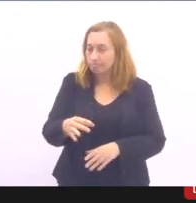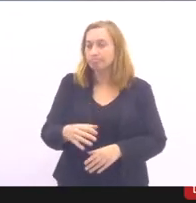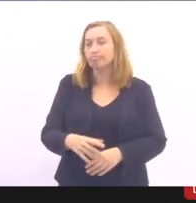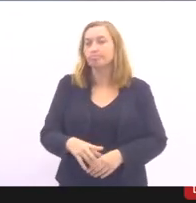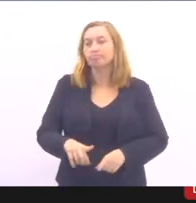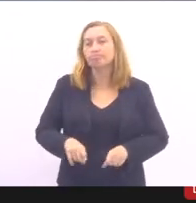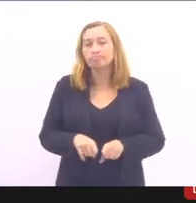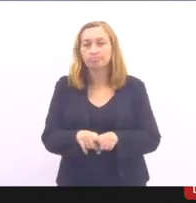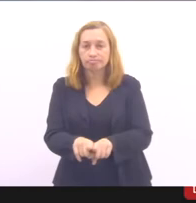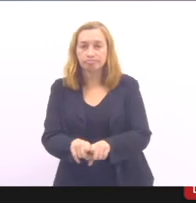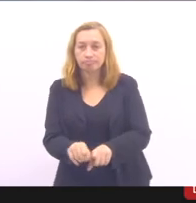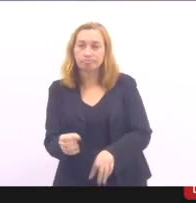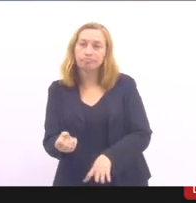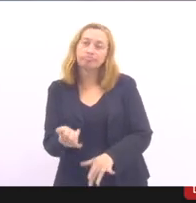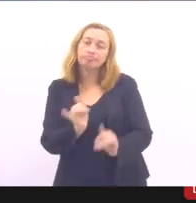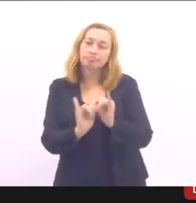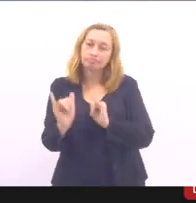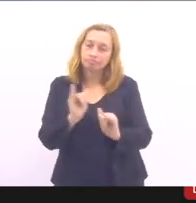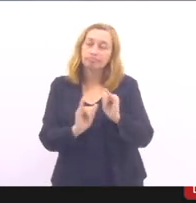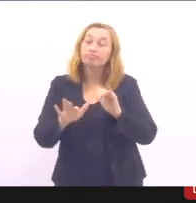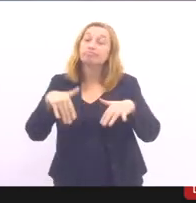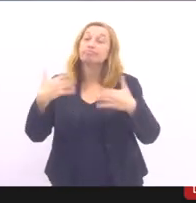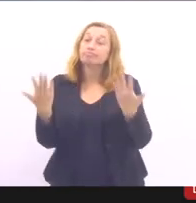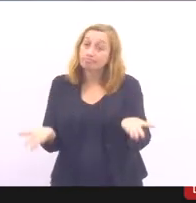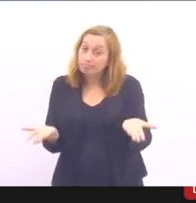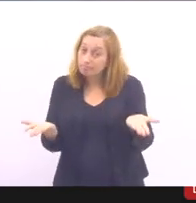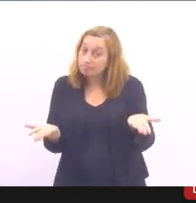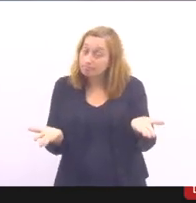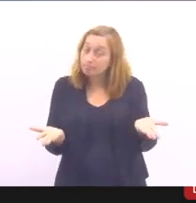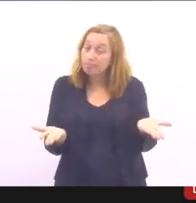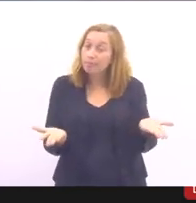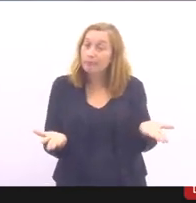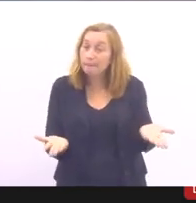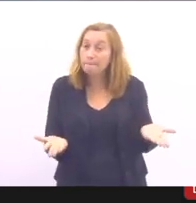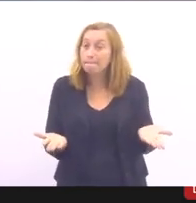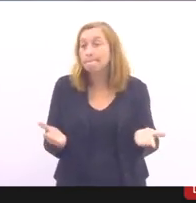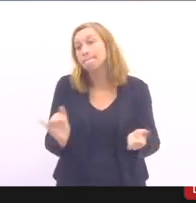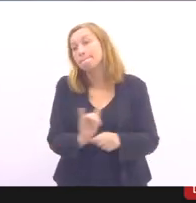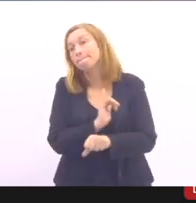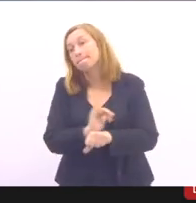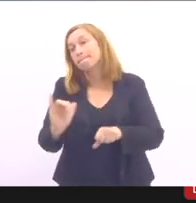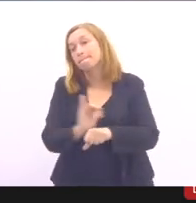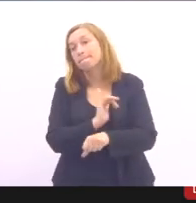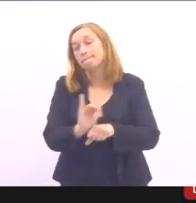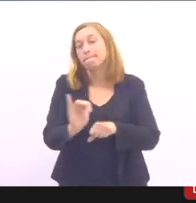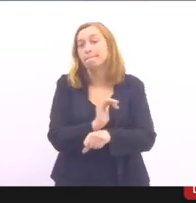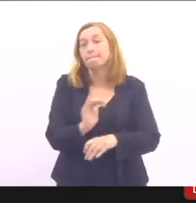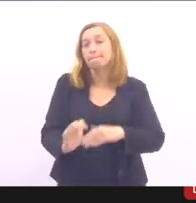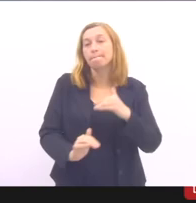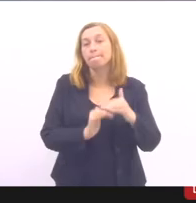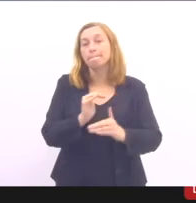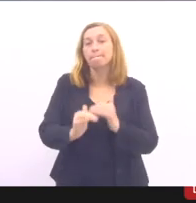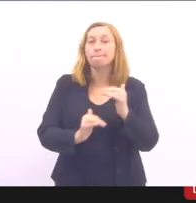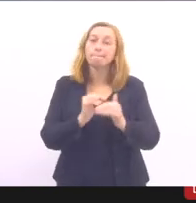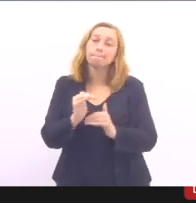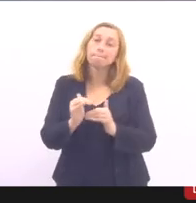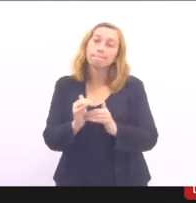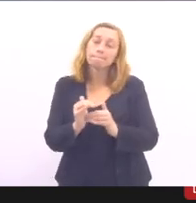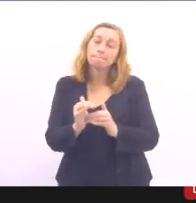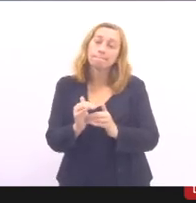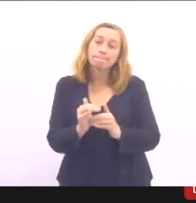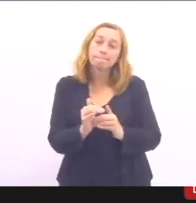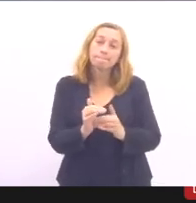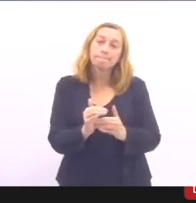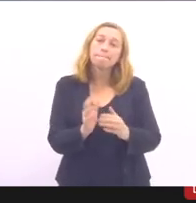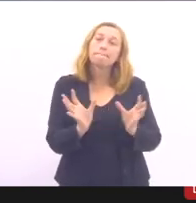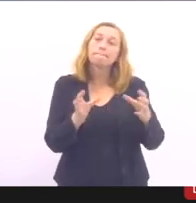desses dados. Então, isso é uma articulação que vem sendo desenvolvida